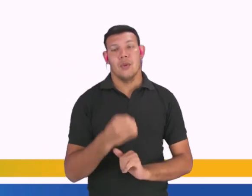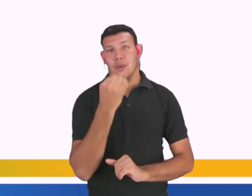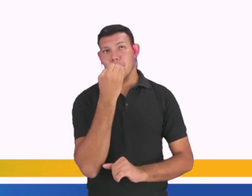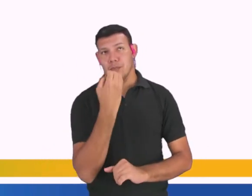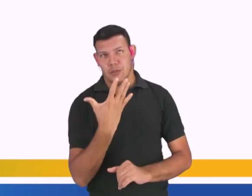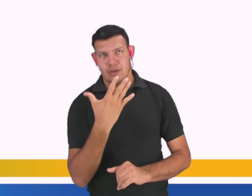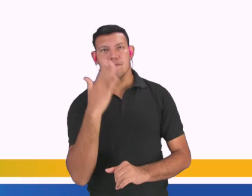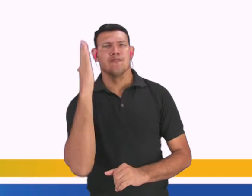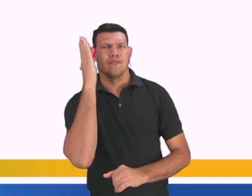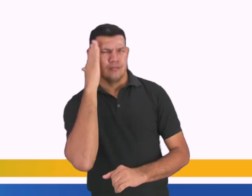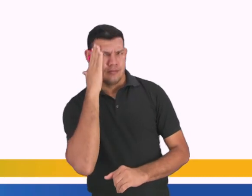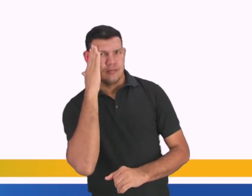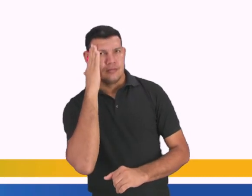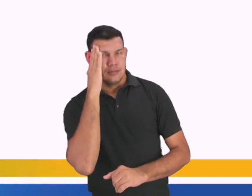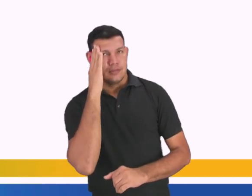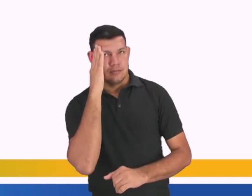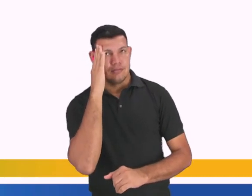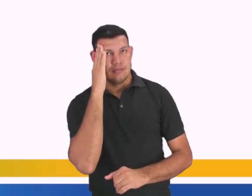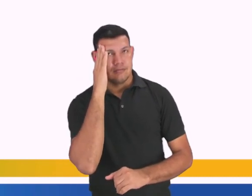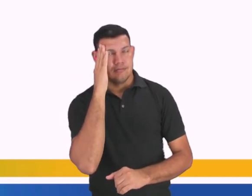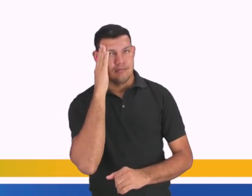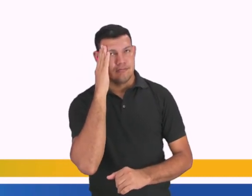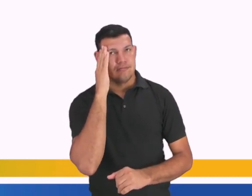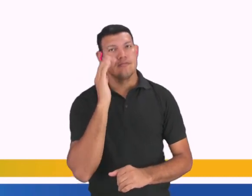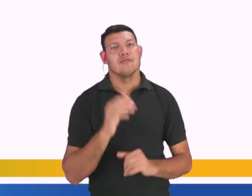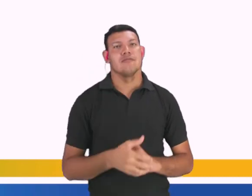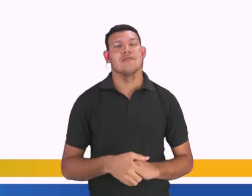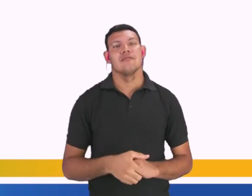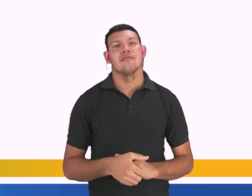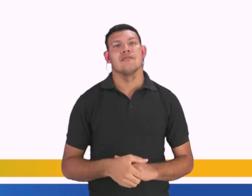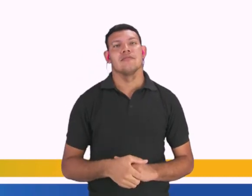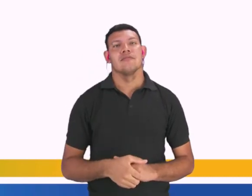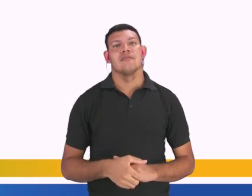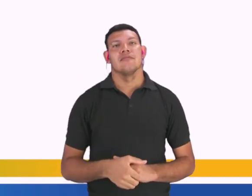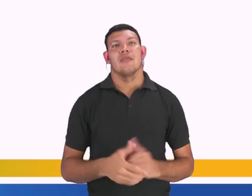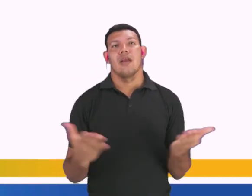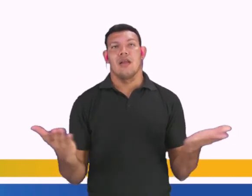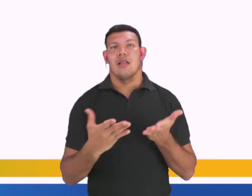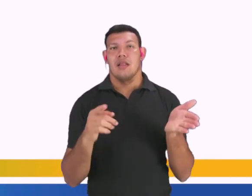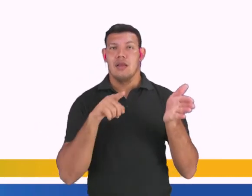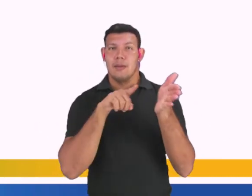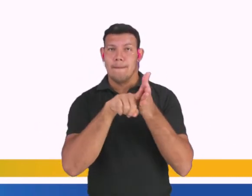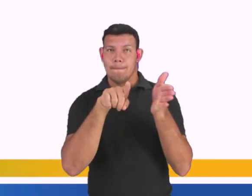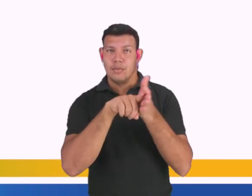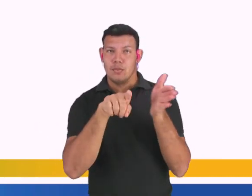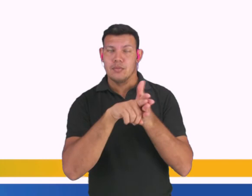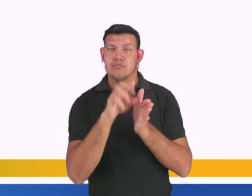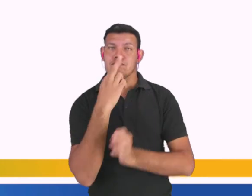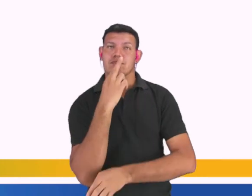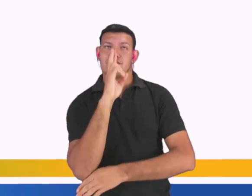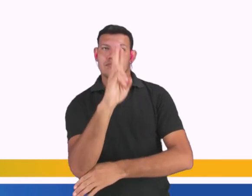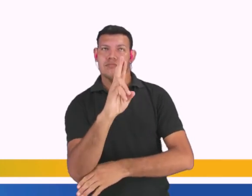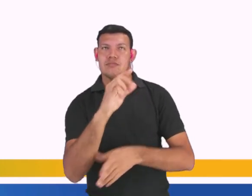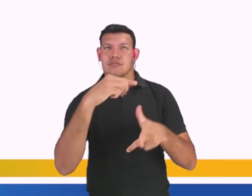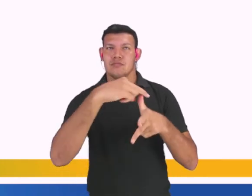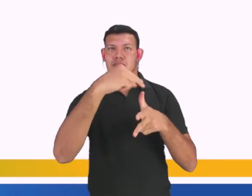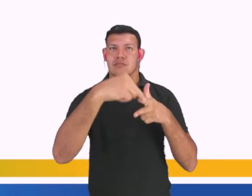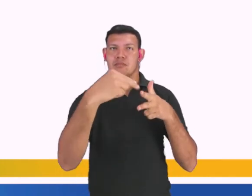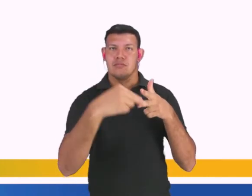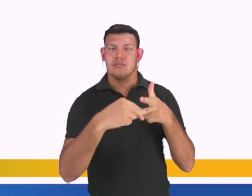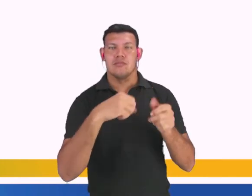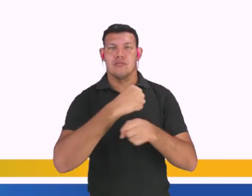Bem, pessoal, agora que nós sabemos um pouco sobre bioquímica, vamos responder, né, essa questão do Enem de